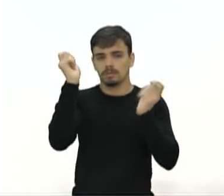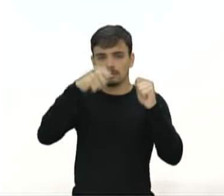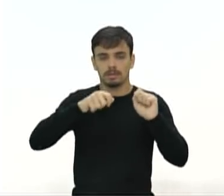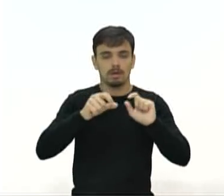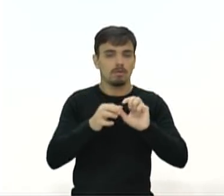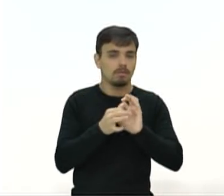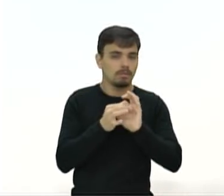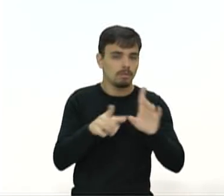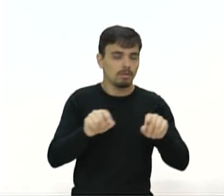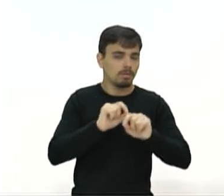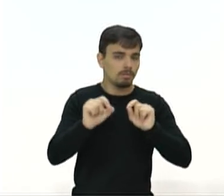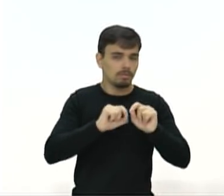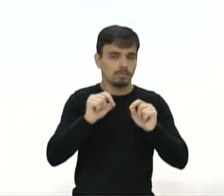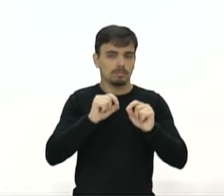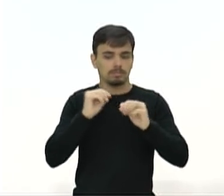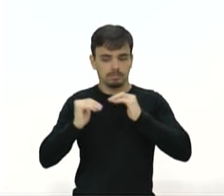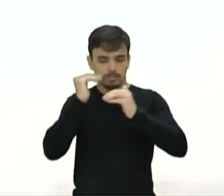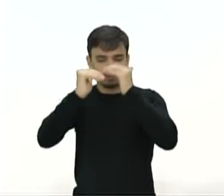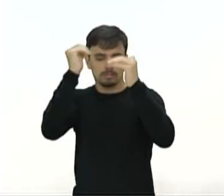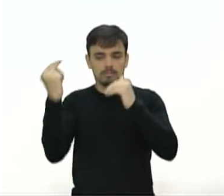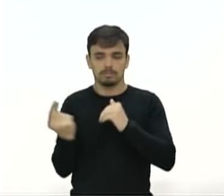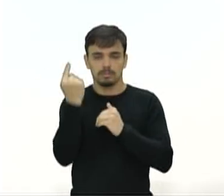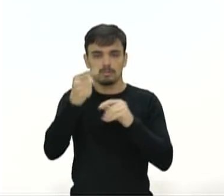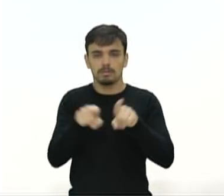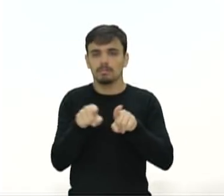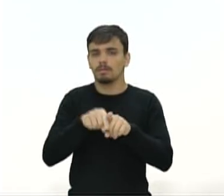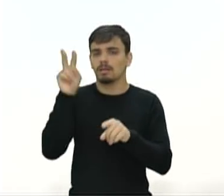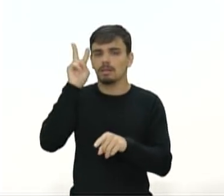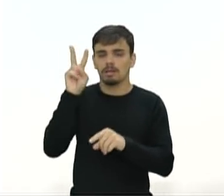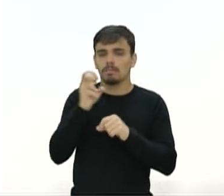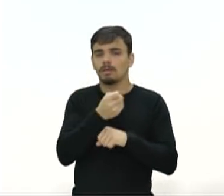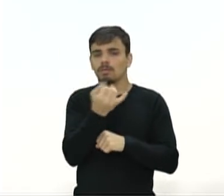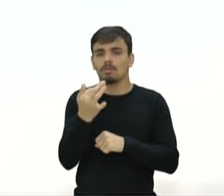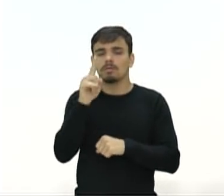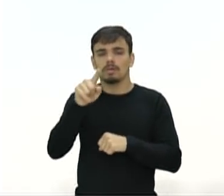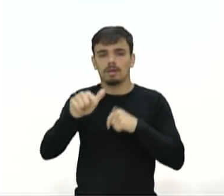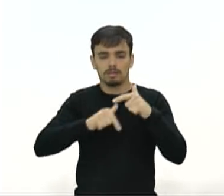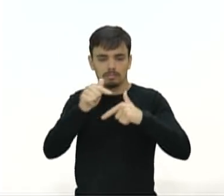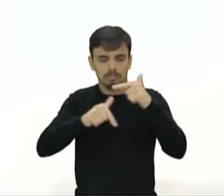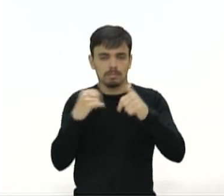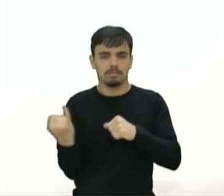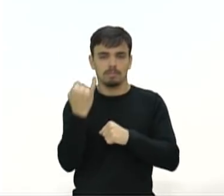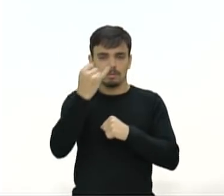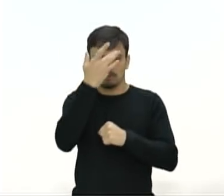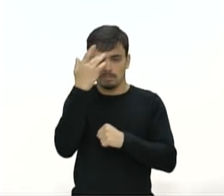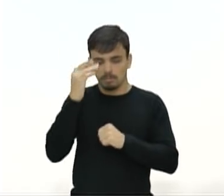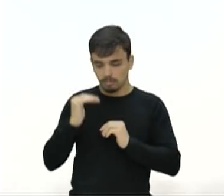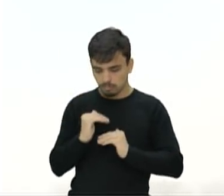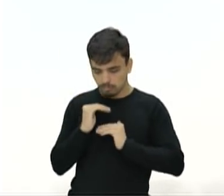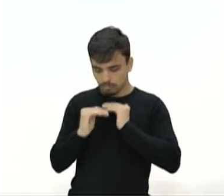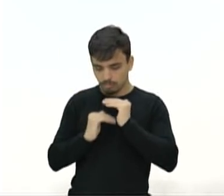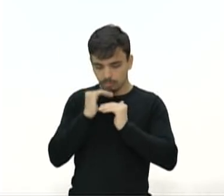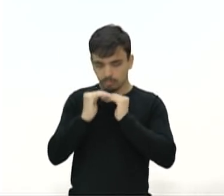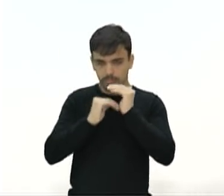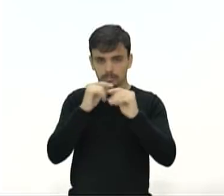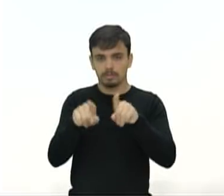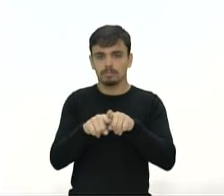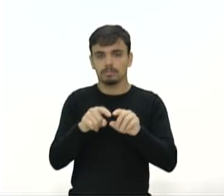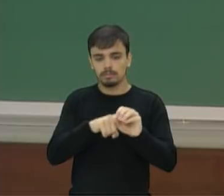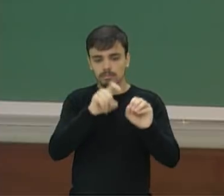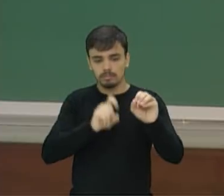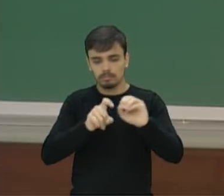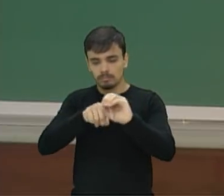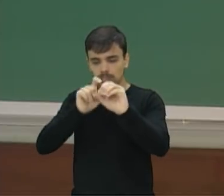desenvolvimento individual. Lembra o quanto o trabalho é importante para a vida da pessoa, para ela se desenvolver. Gera interdependência entre as